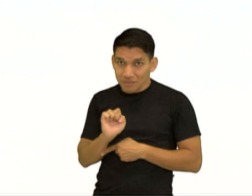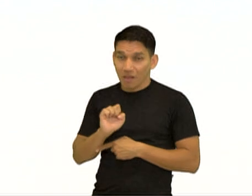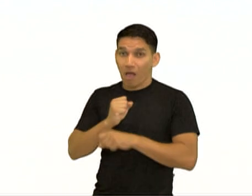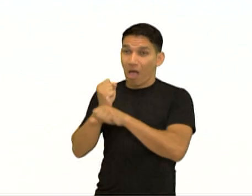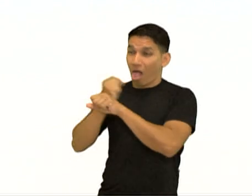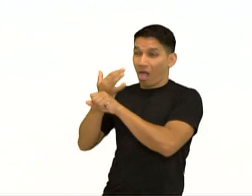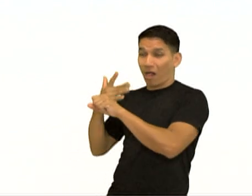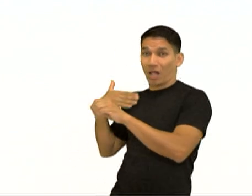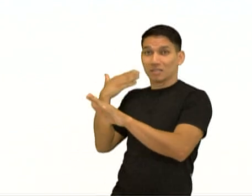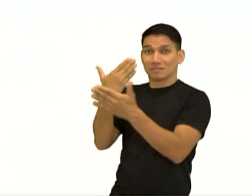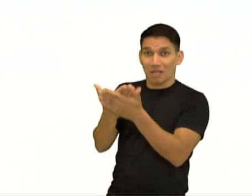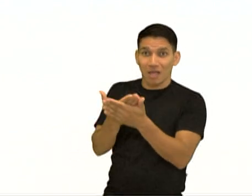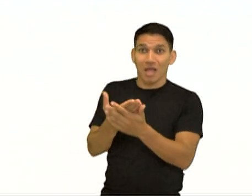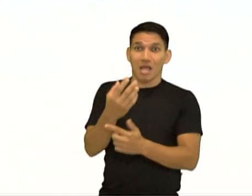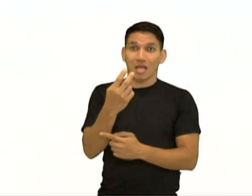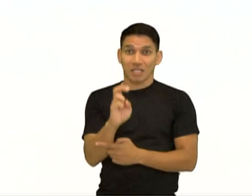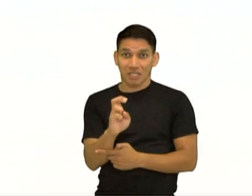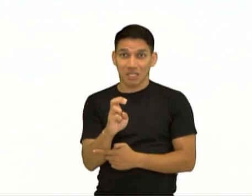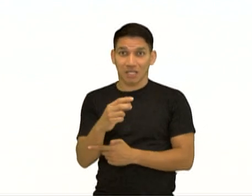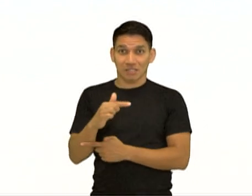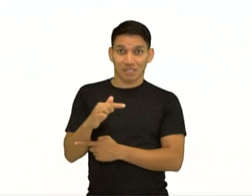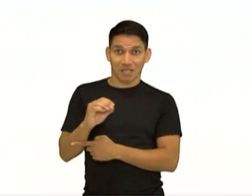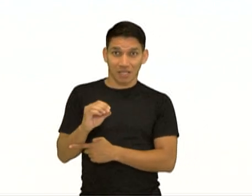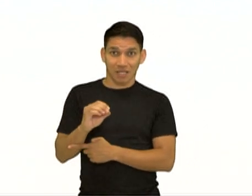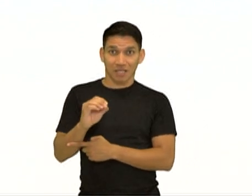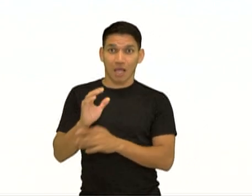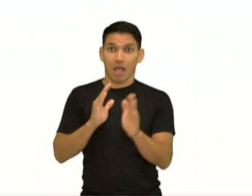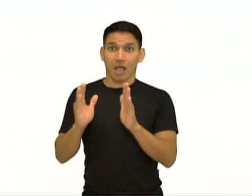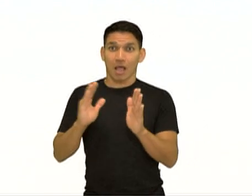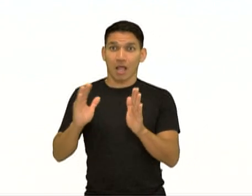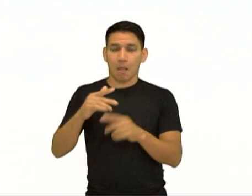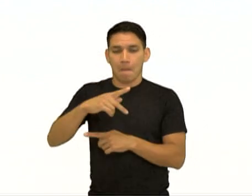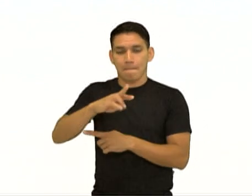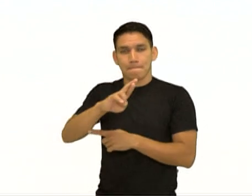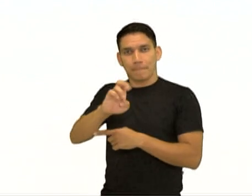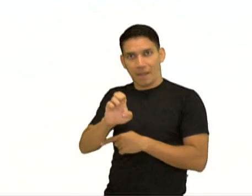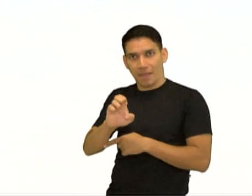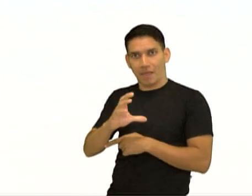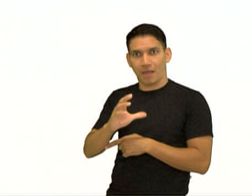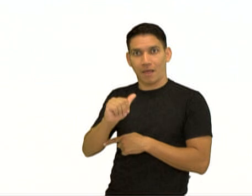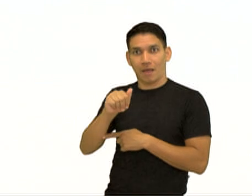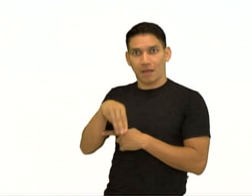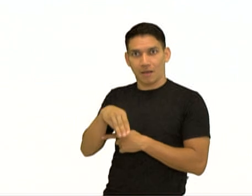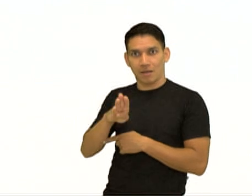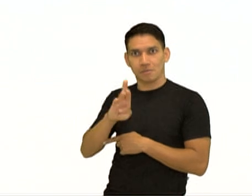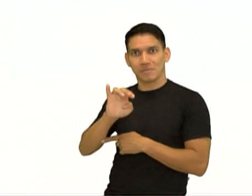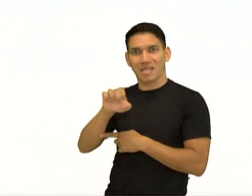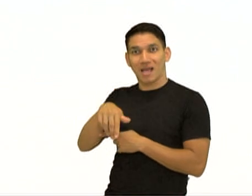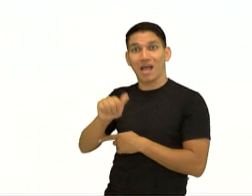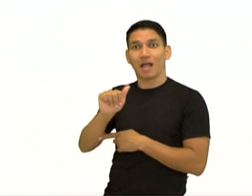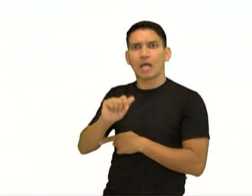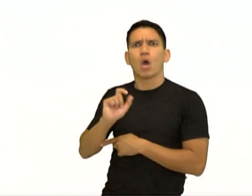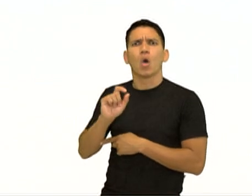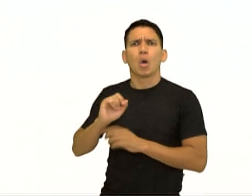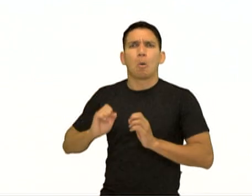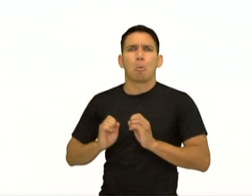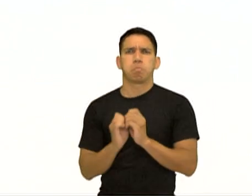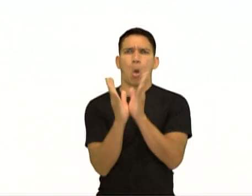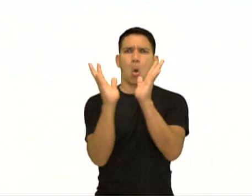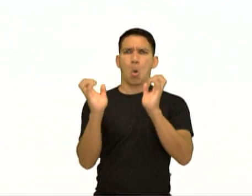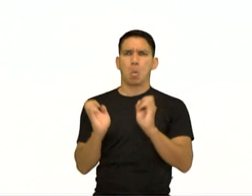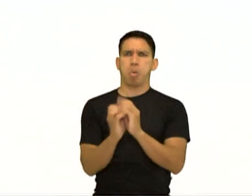570 milhões de anos foi a era pré-cambriana, aonde ocorreu intensa atividade vulcânica. O